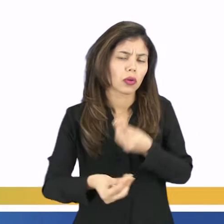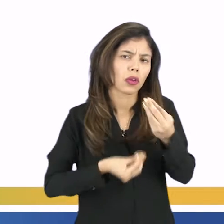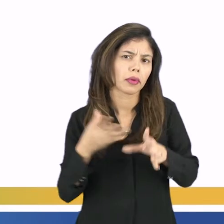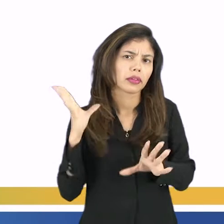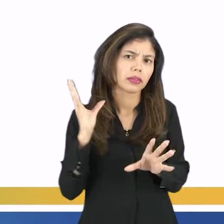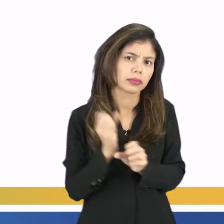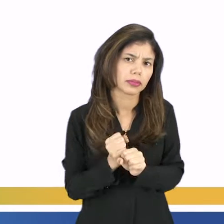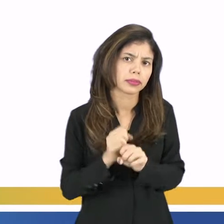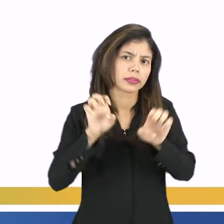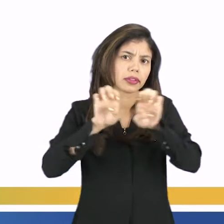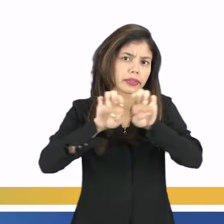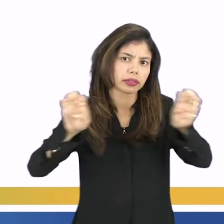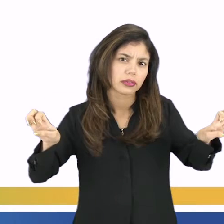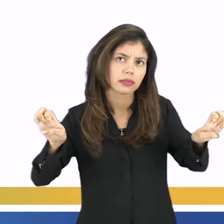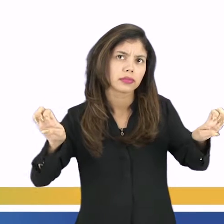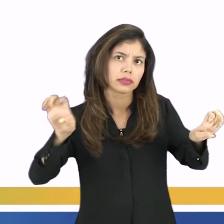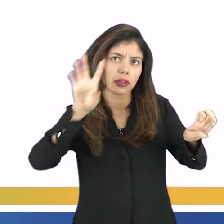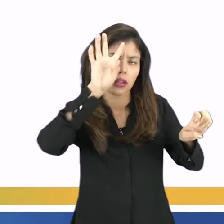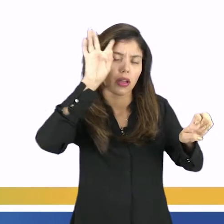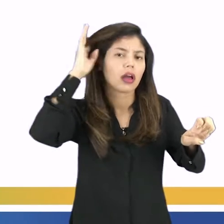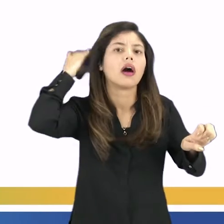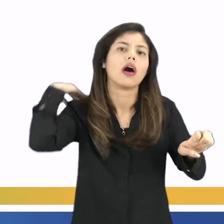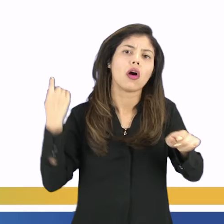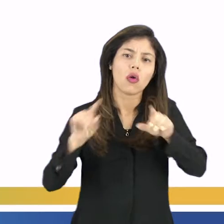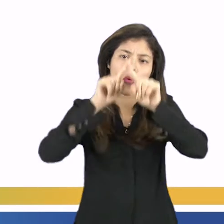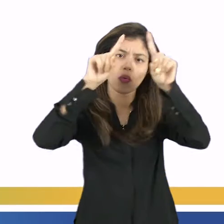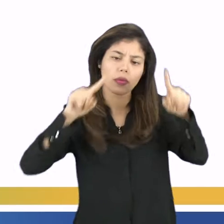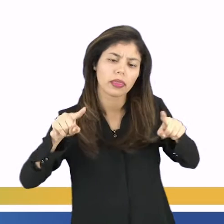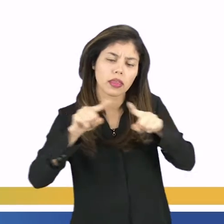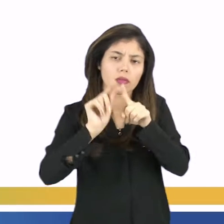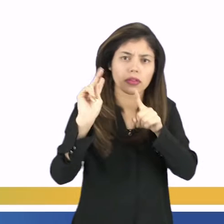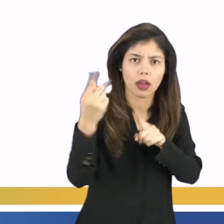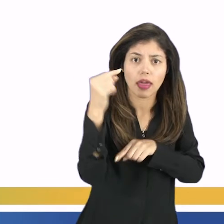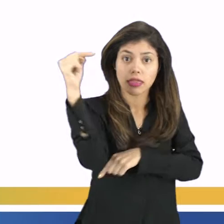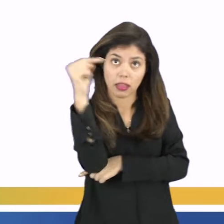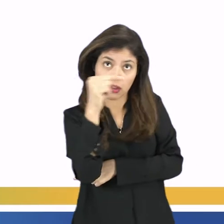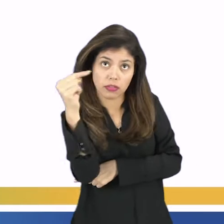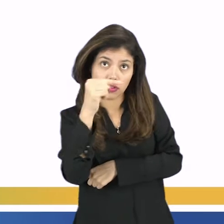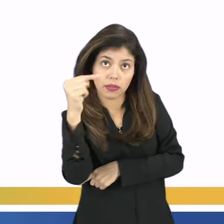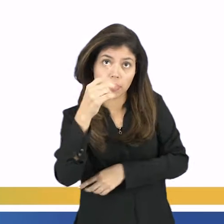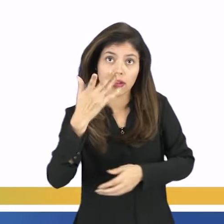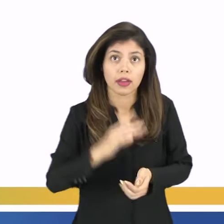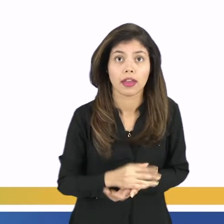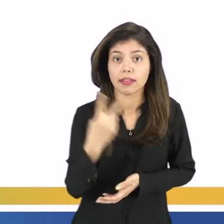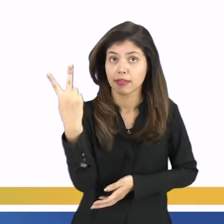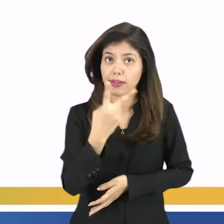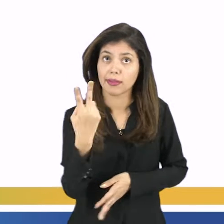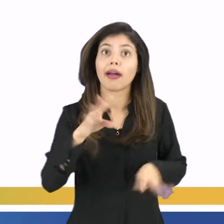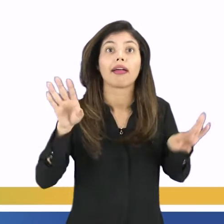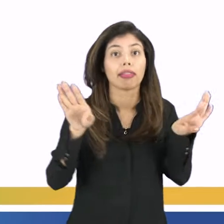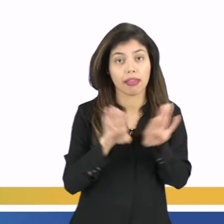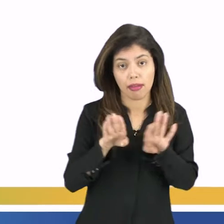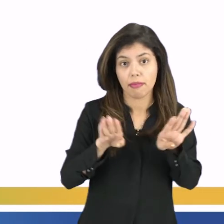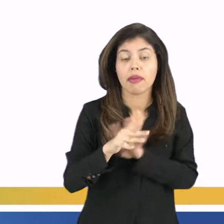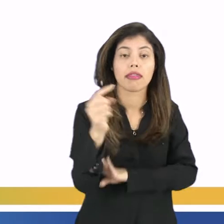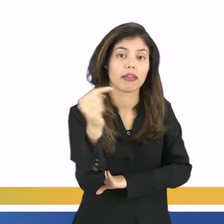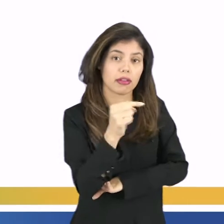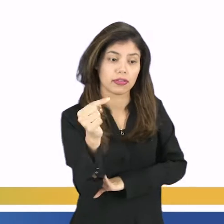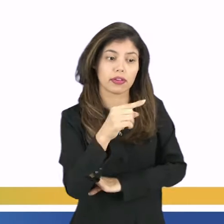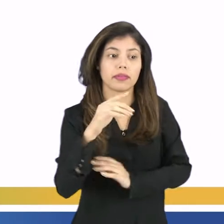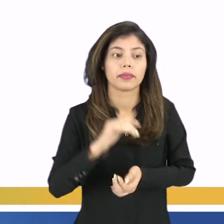nós somamos as equações, o ΔH da primeira equação é negativo e o ΔH da segunda equação também